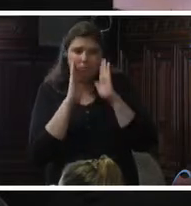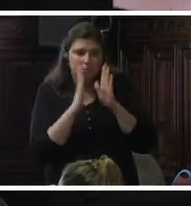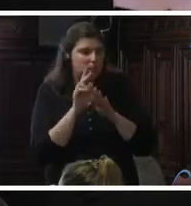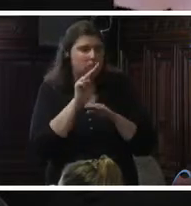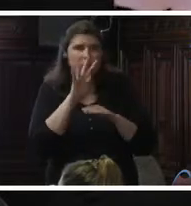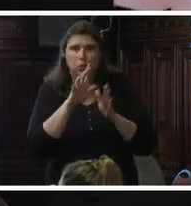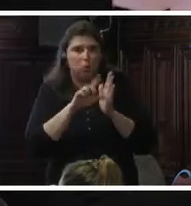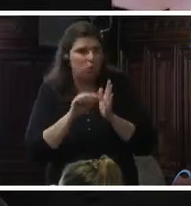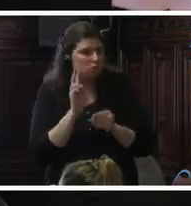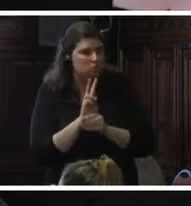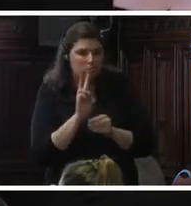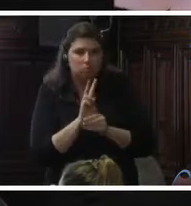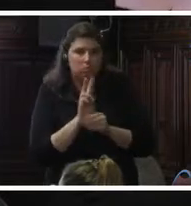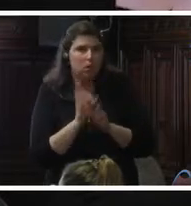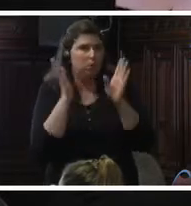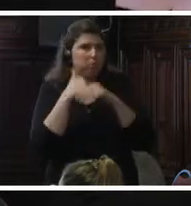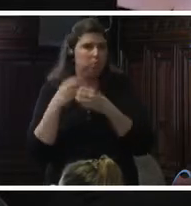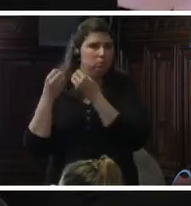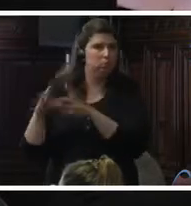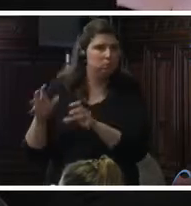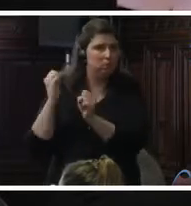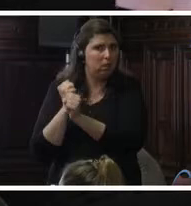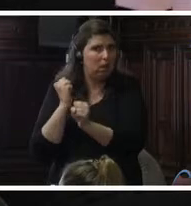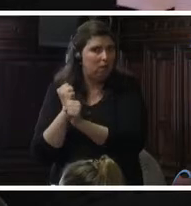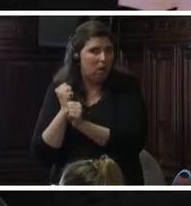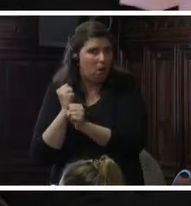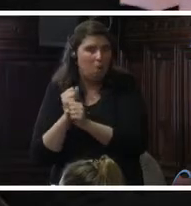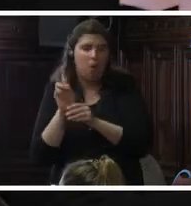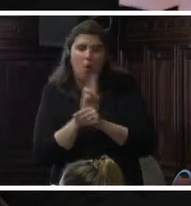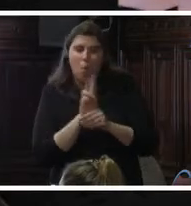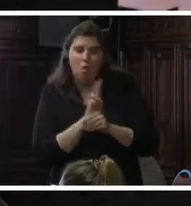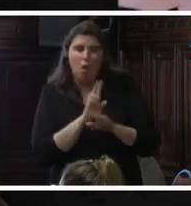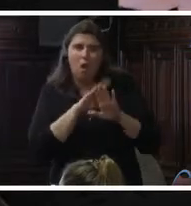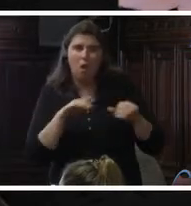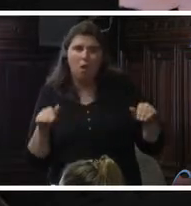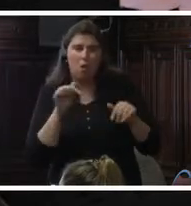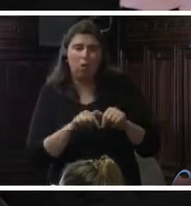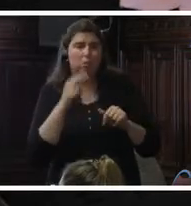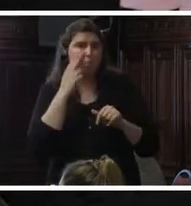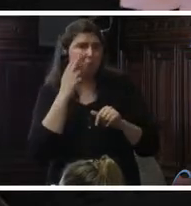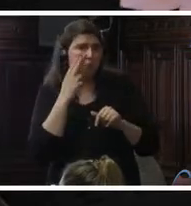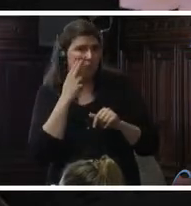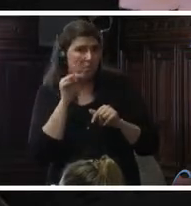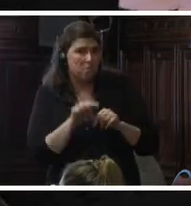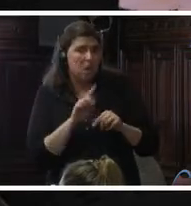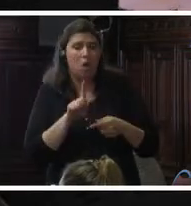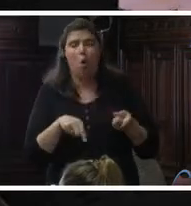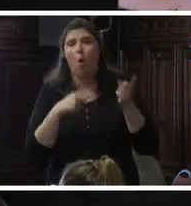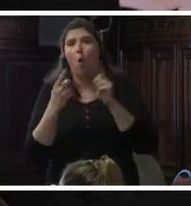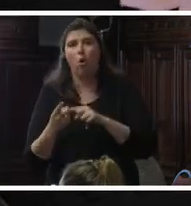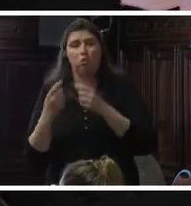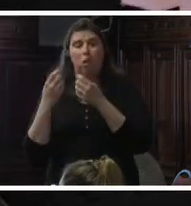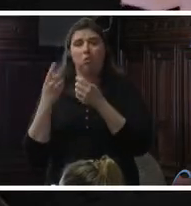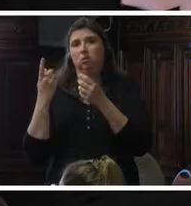Muitas tiveram que deixar seu emprego para cuidar das crianças com a síndrome, sendo que outras foram abandonadas pelos parceiros e cuidam sozinhas de